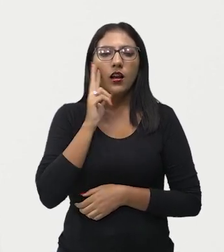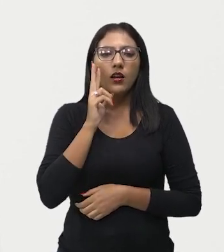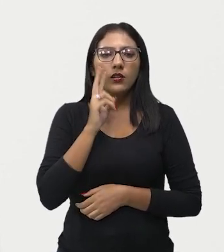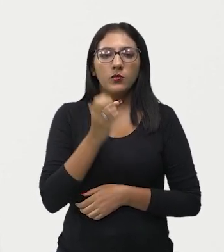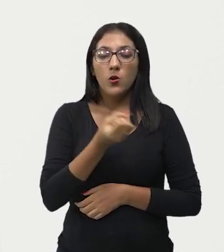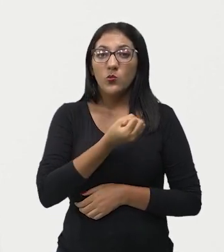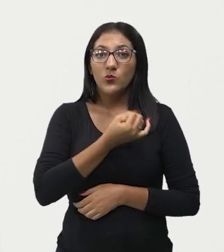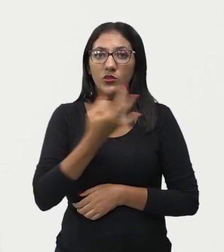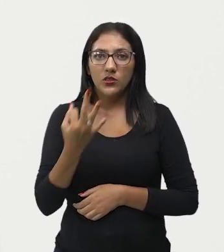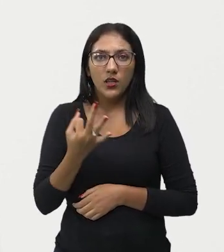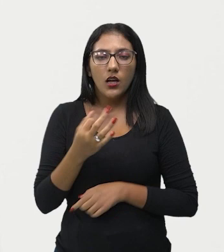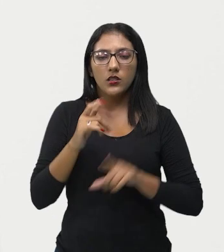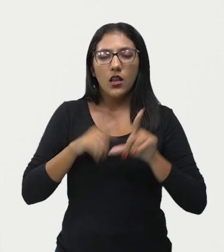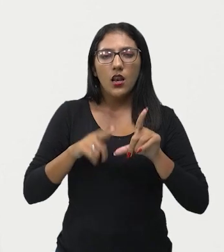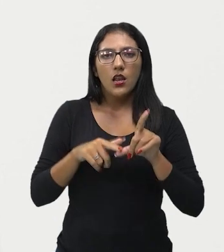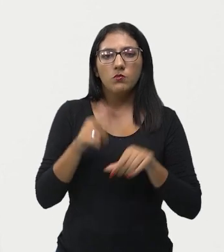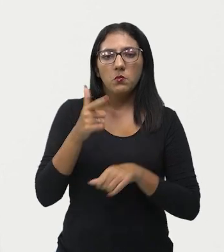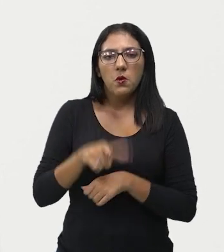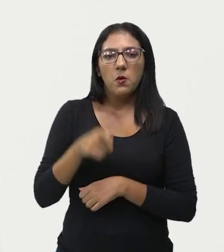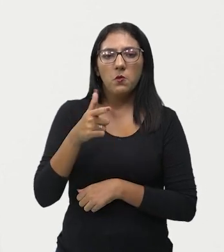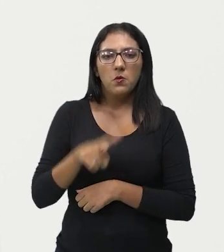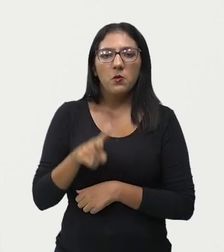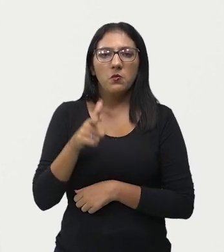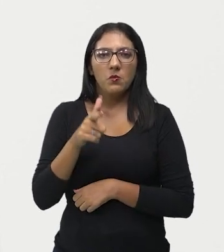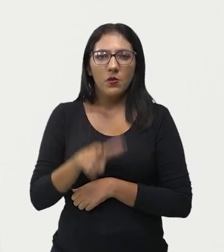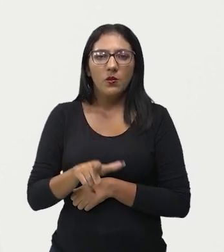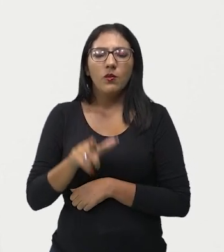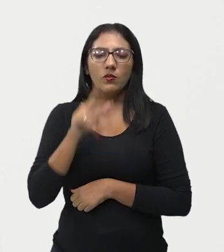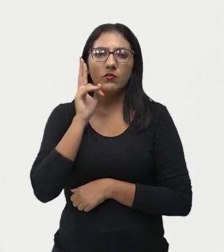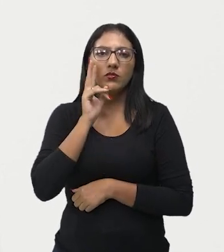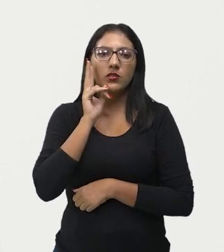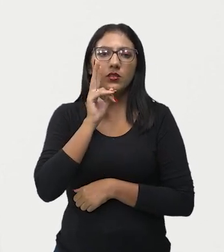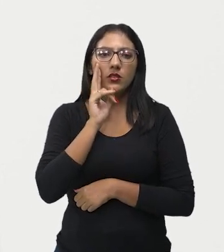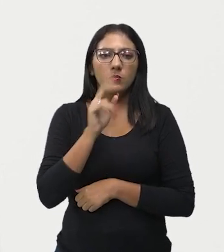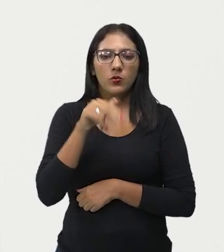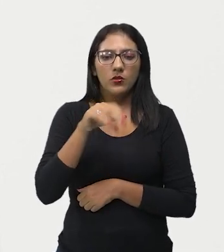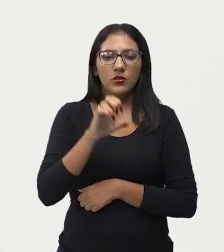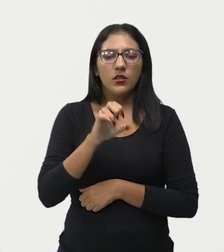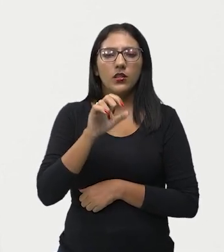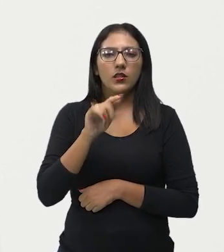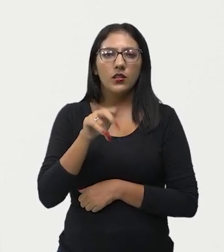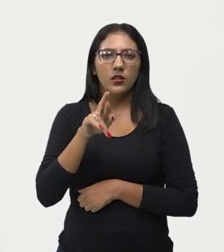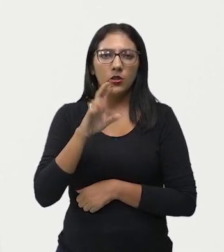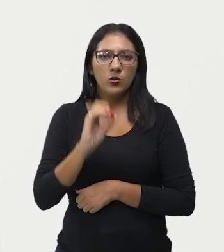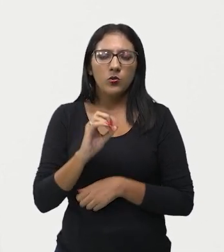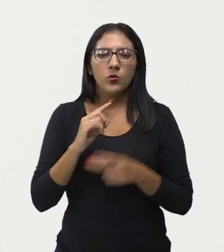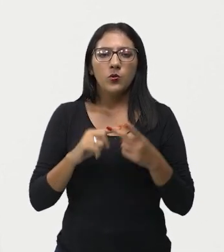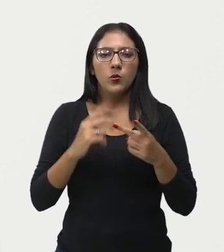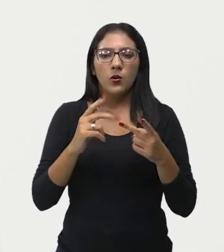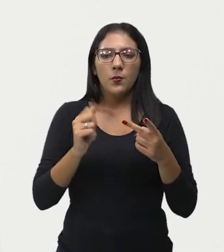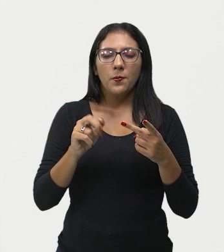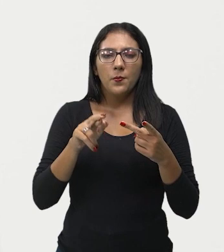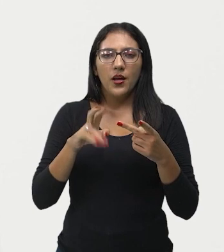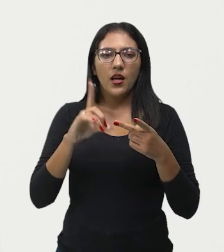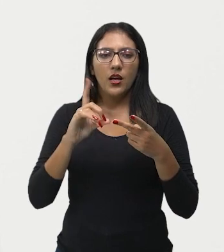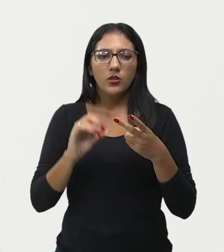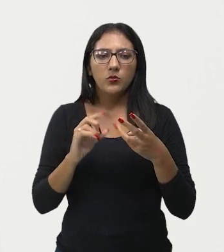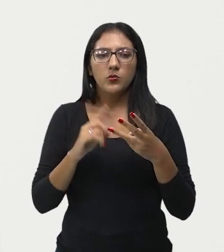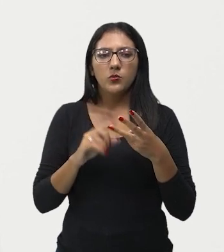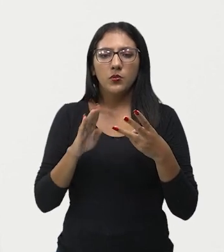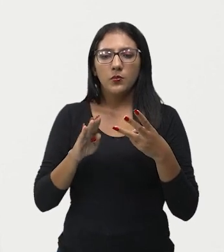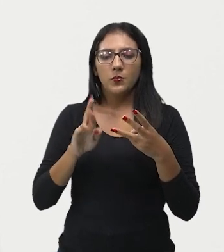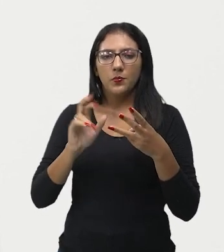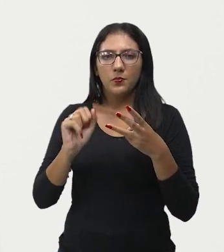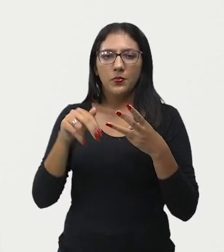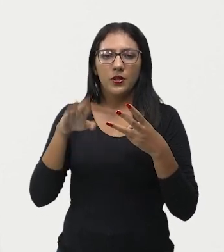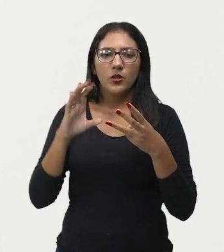variável mais apareceu, tá bom? Então, no nosso caso, para a variável negro foi 6, pardo 9, branco 5, de um